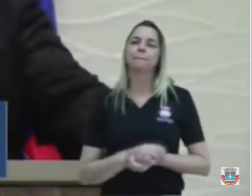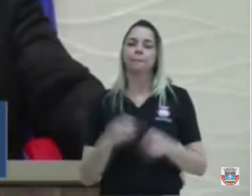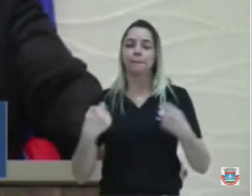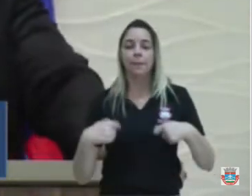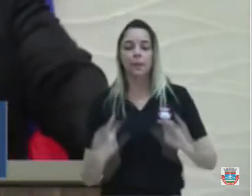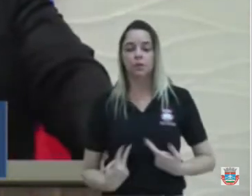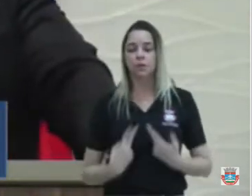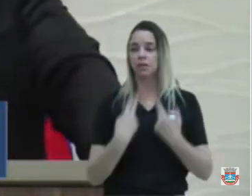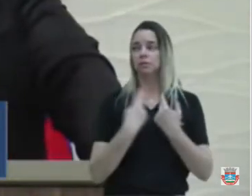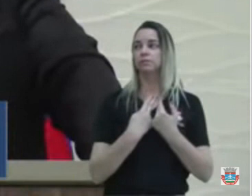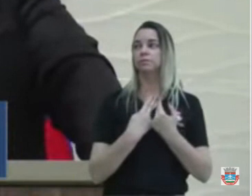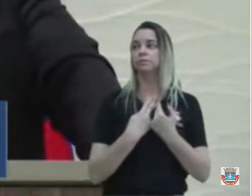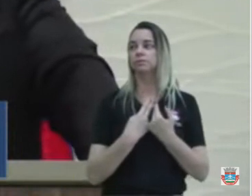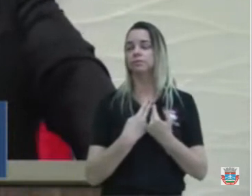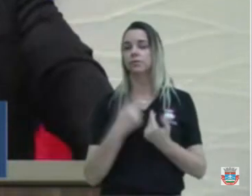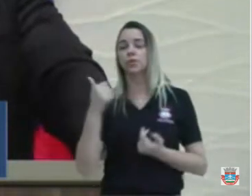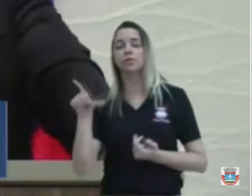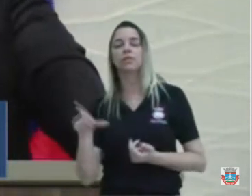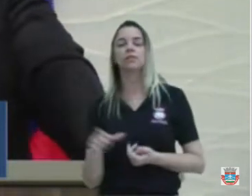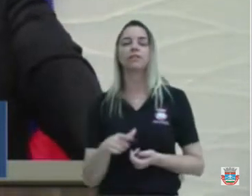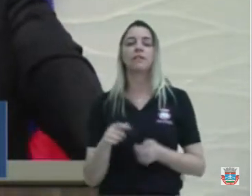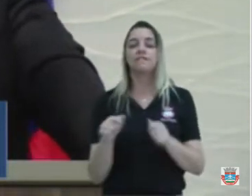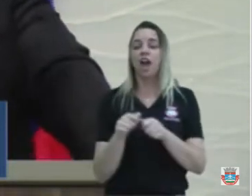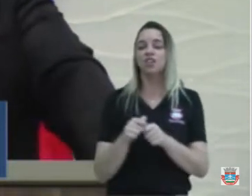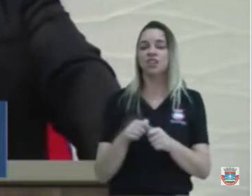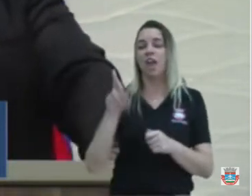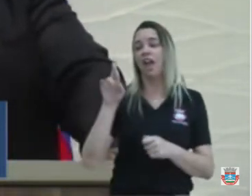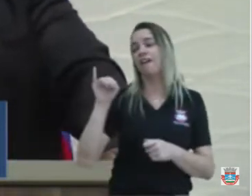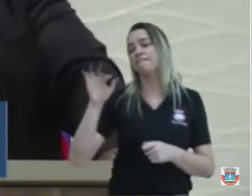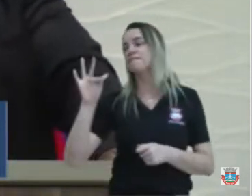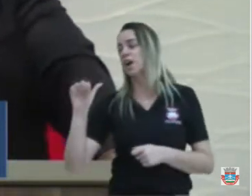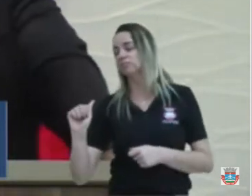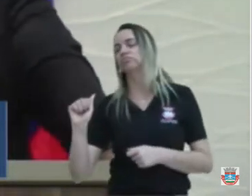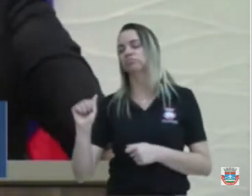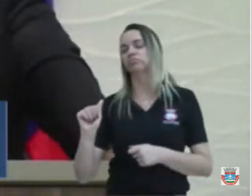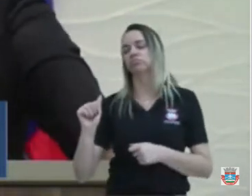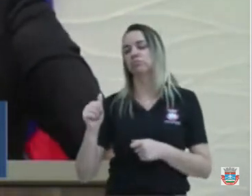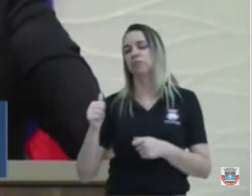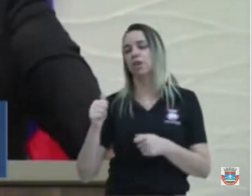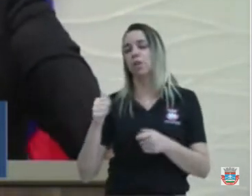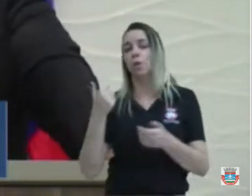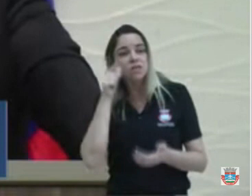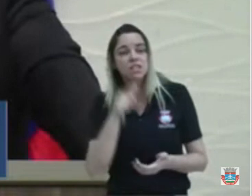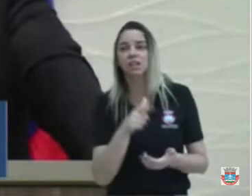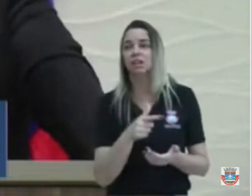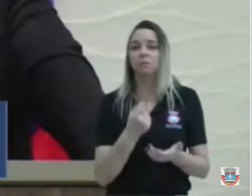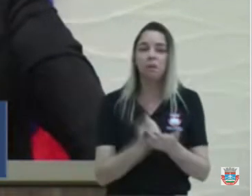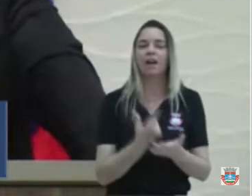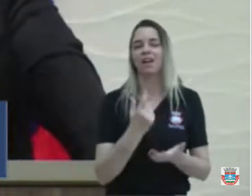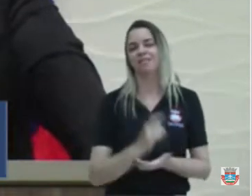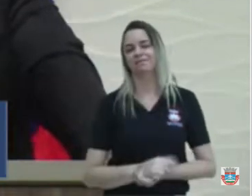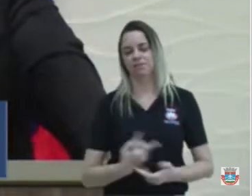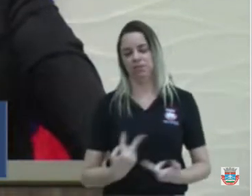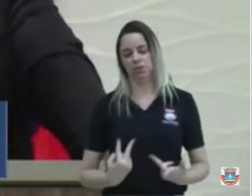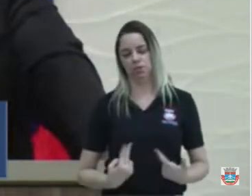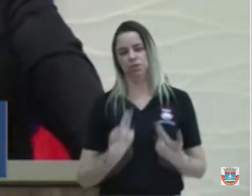tem, outros faz bingo, outros faz rifa, para poder arrecadar o dinheiro para fazer uma cirurgia.